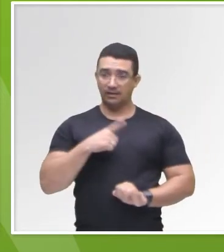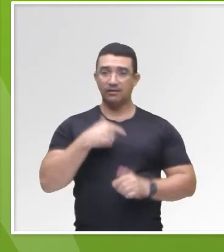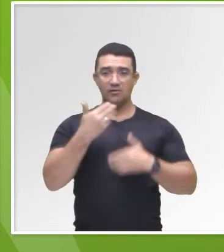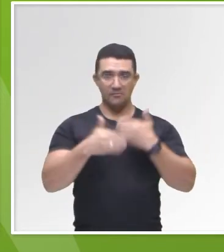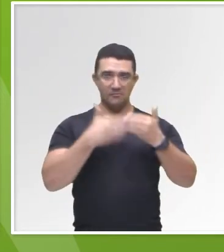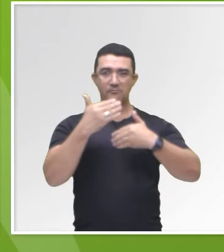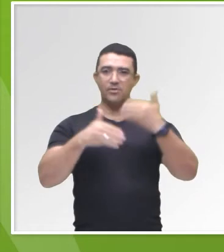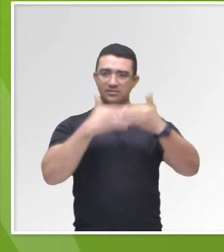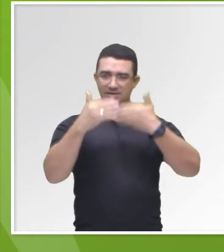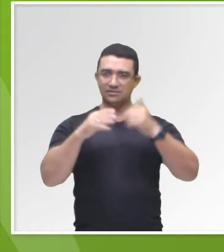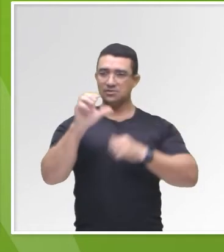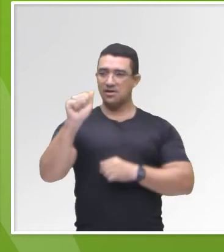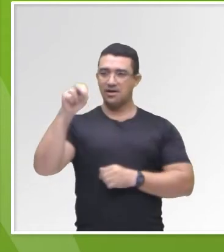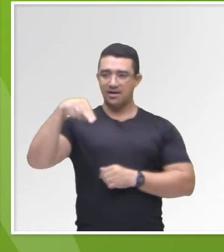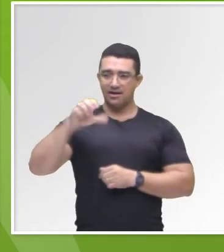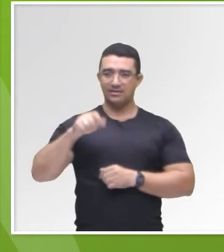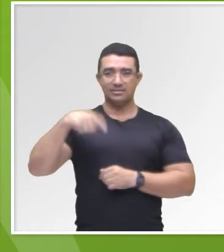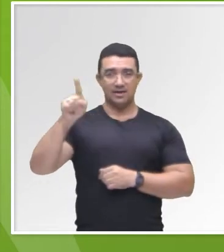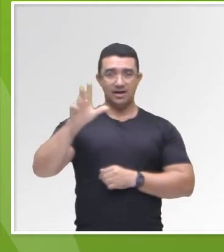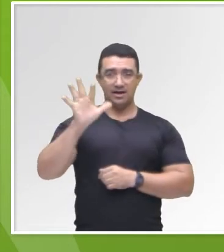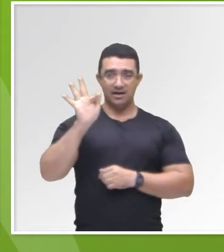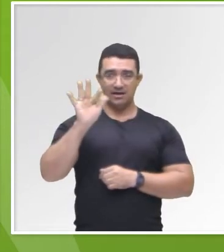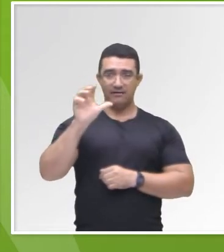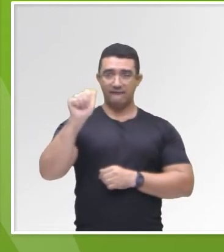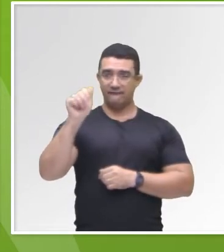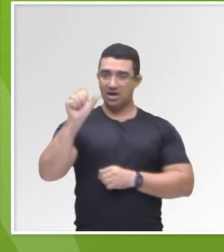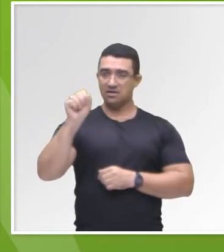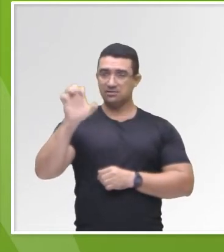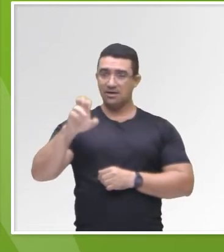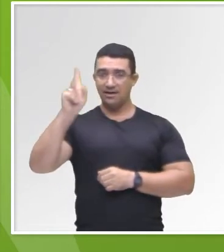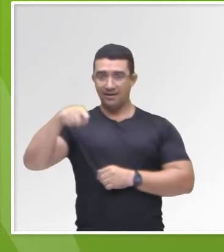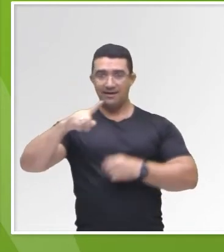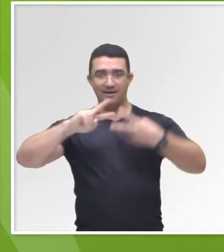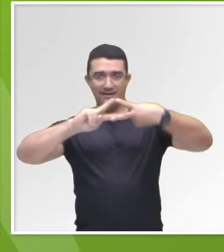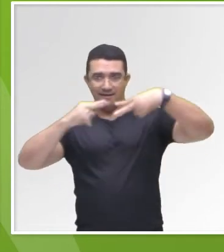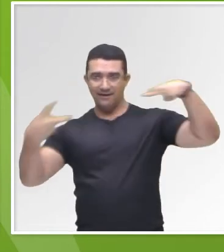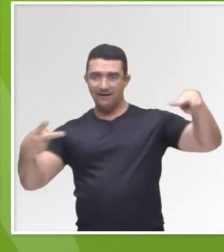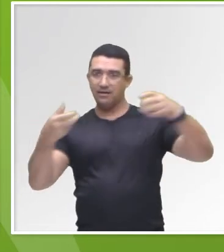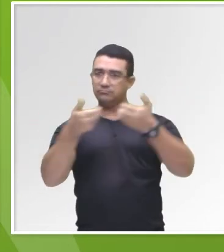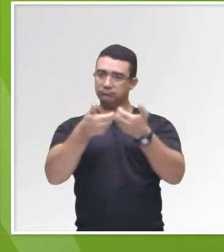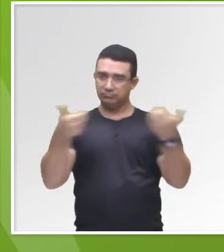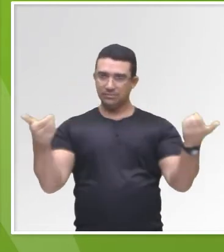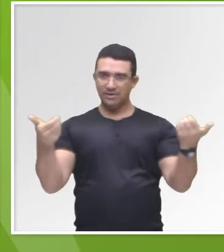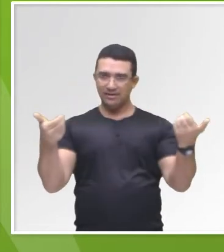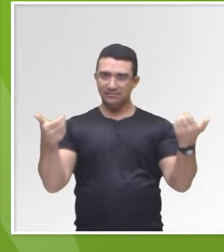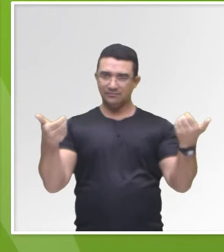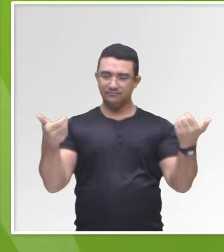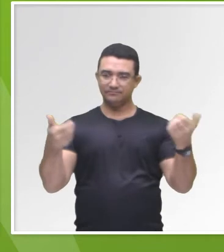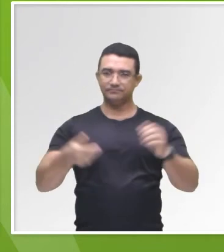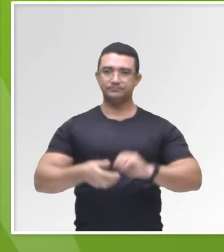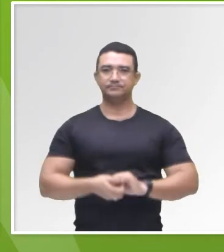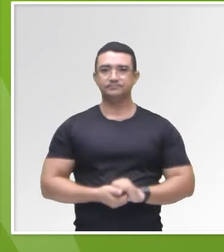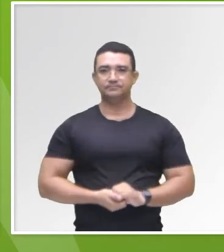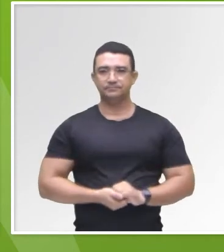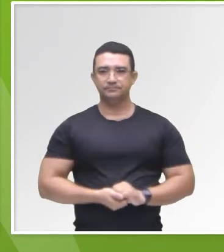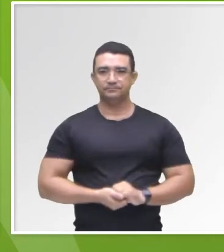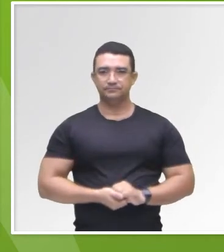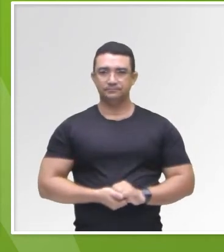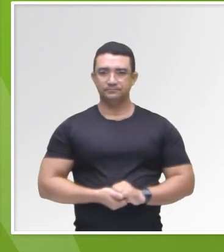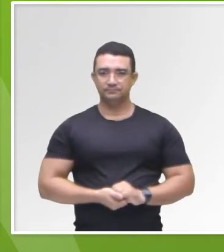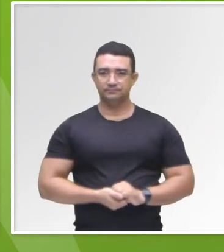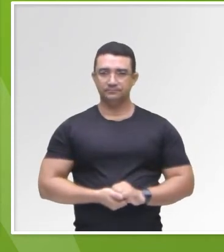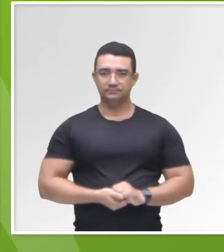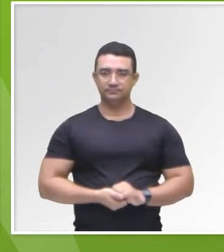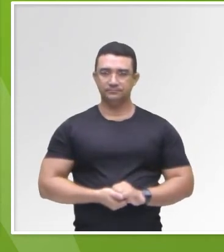de anáfase, que é a separação dos cromossomos que foram duplicados lá no início da mitose.